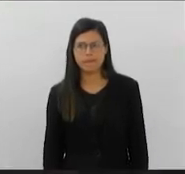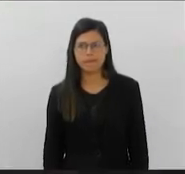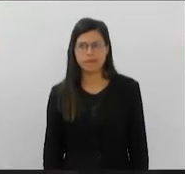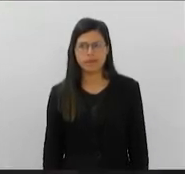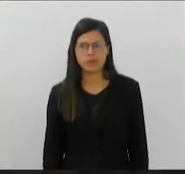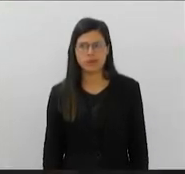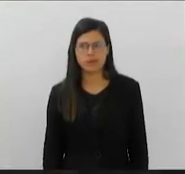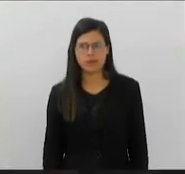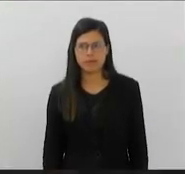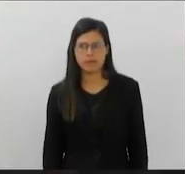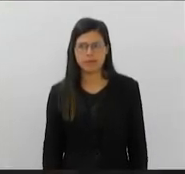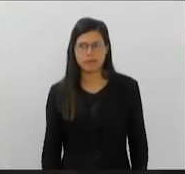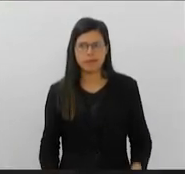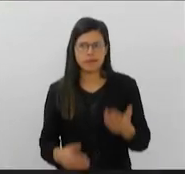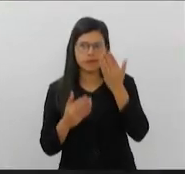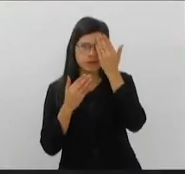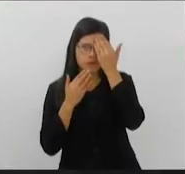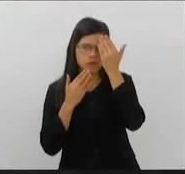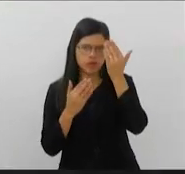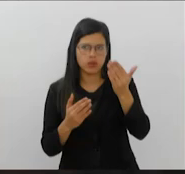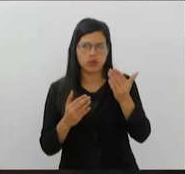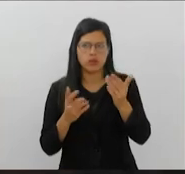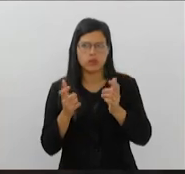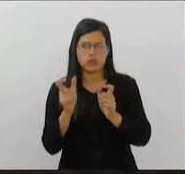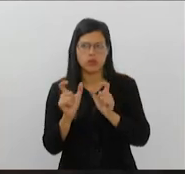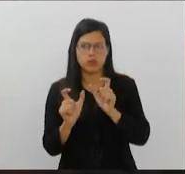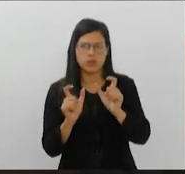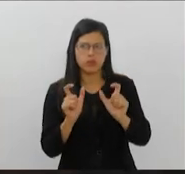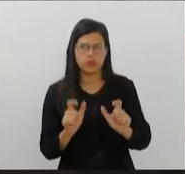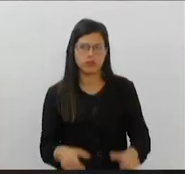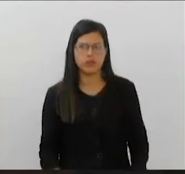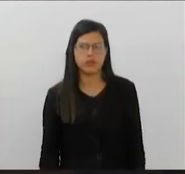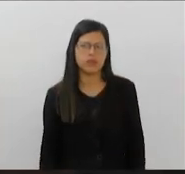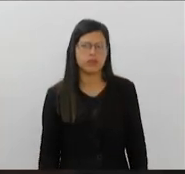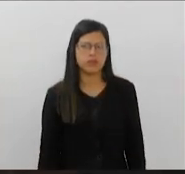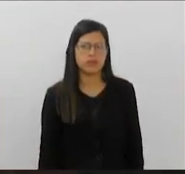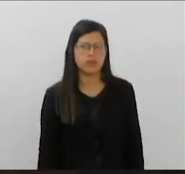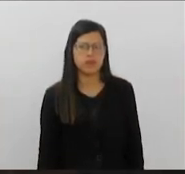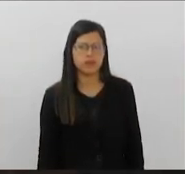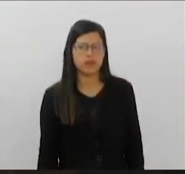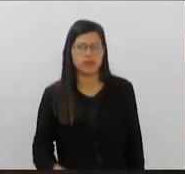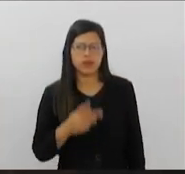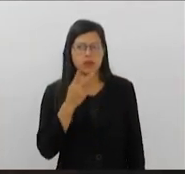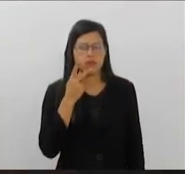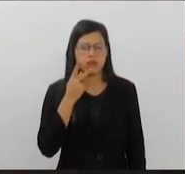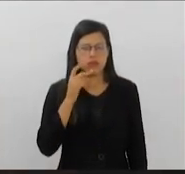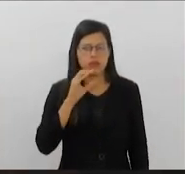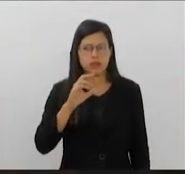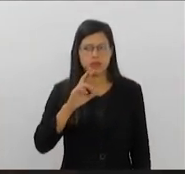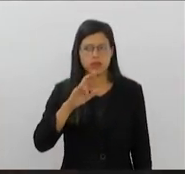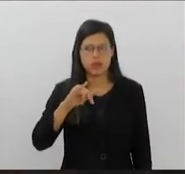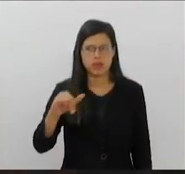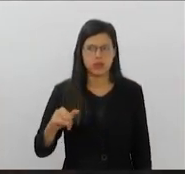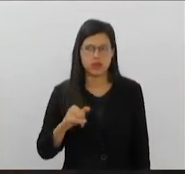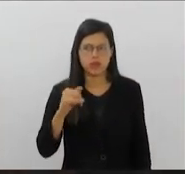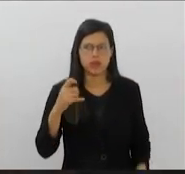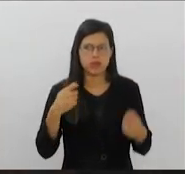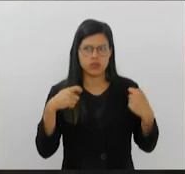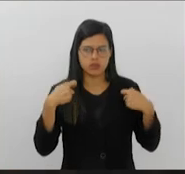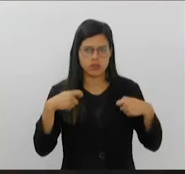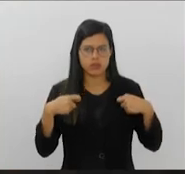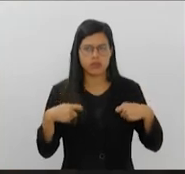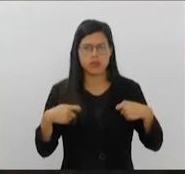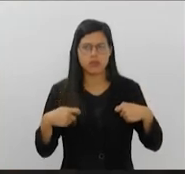Esquerdo, obrigado pelas palavras. E falando em CRJ, a gente agora precisa levar o CRJ